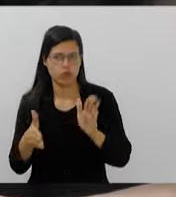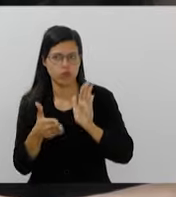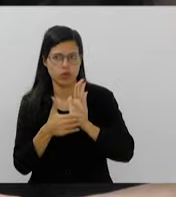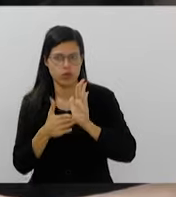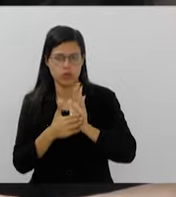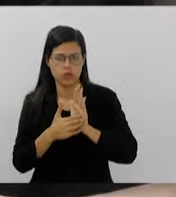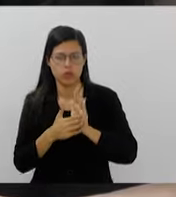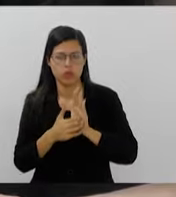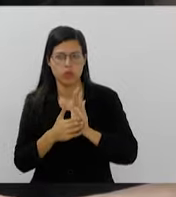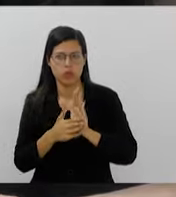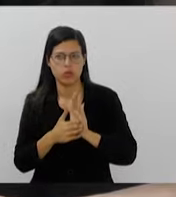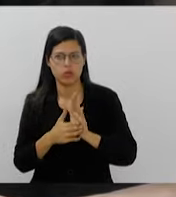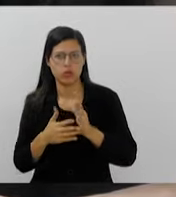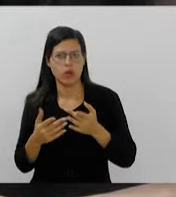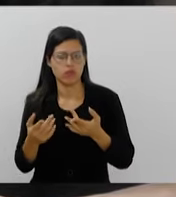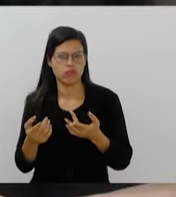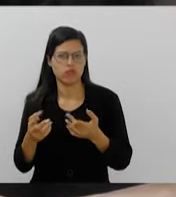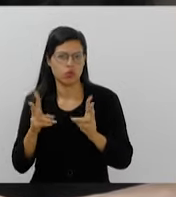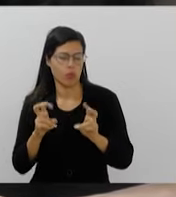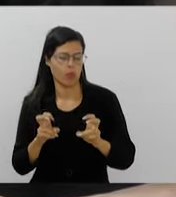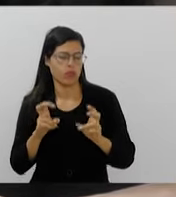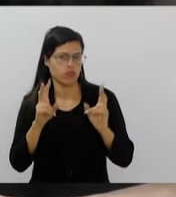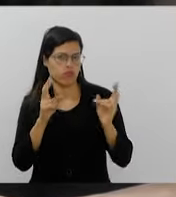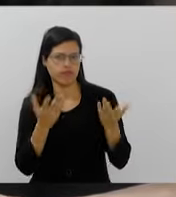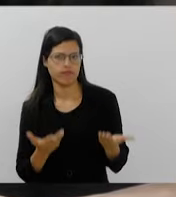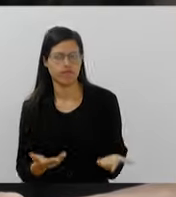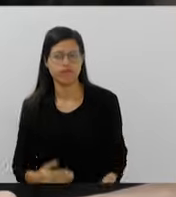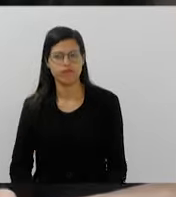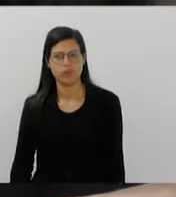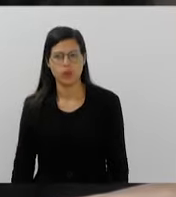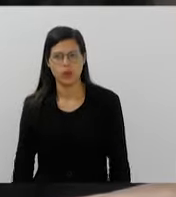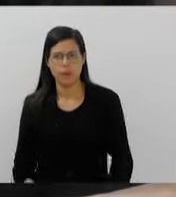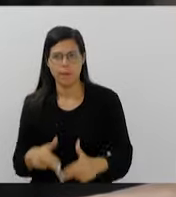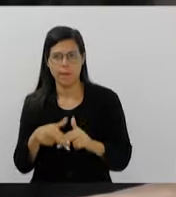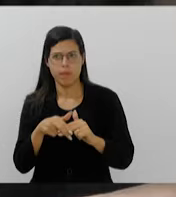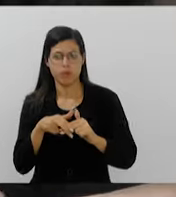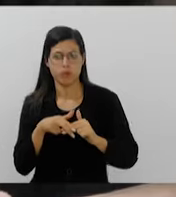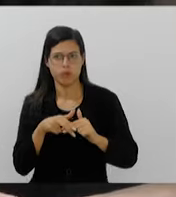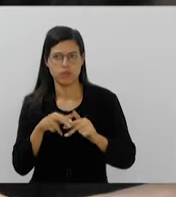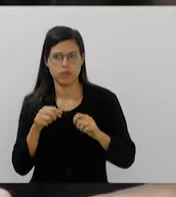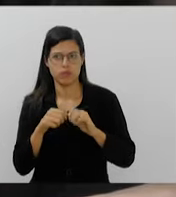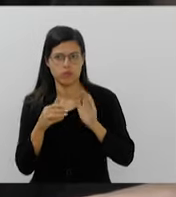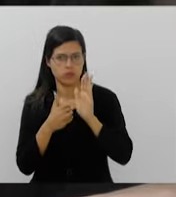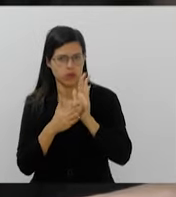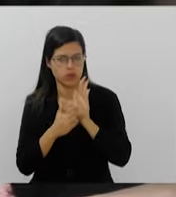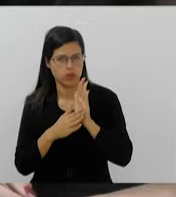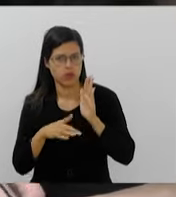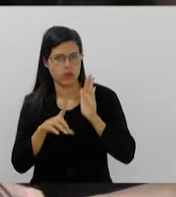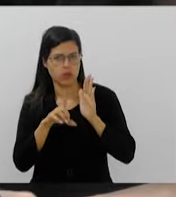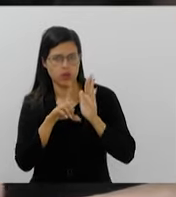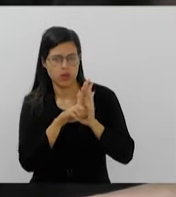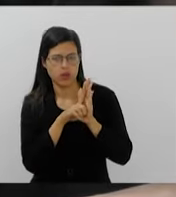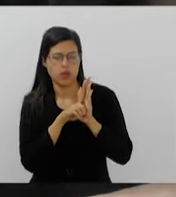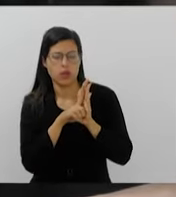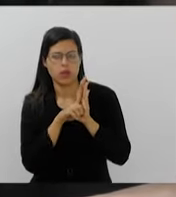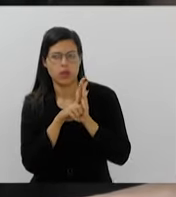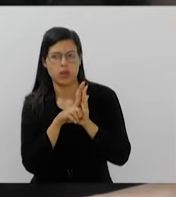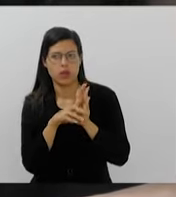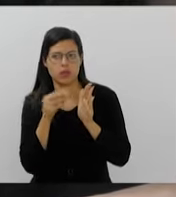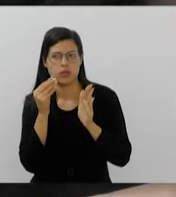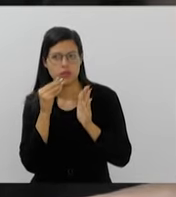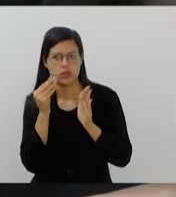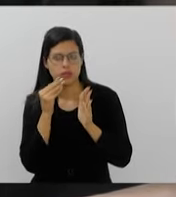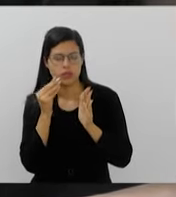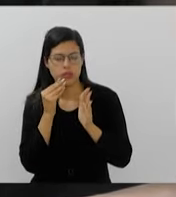do enfrentamento do tema. Então, por tudo isso, eu fiz essa proposta dessa lei no sentido de concentrar essa